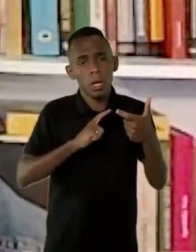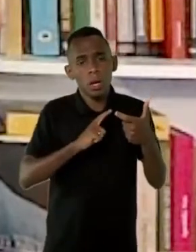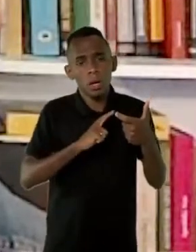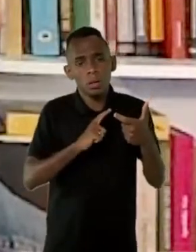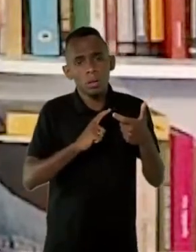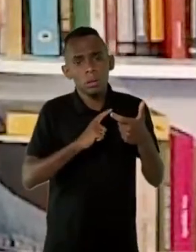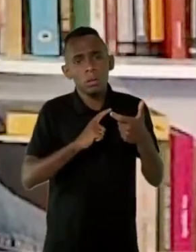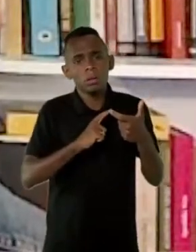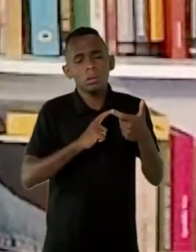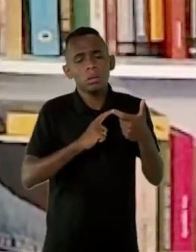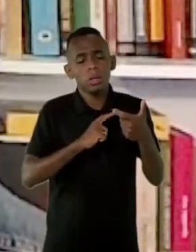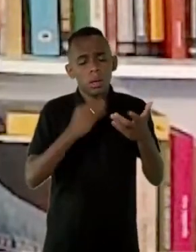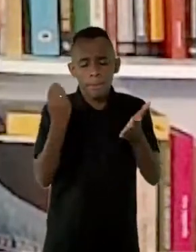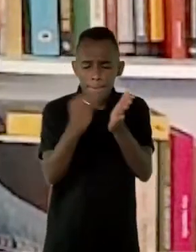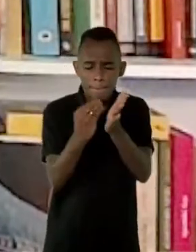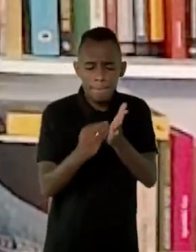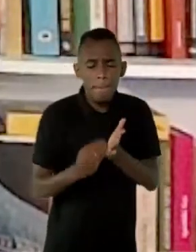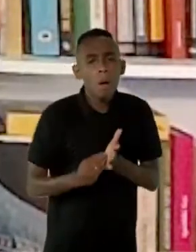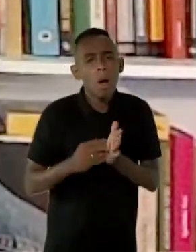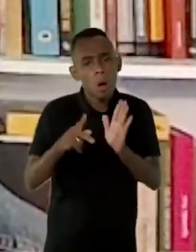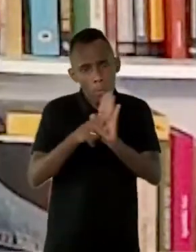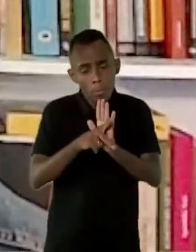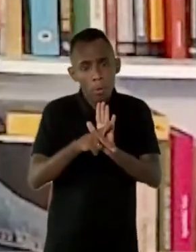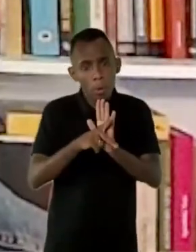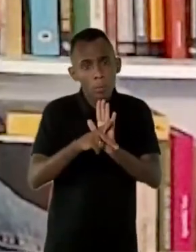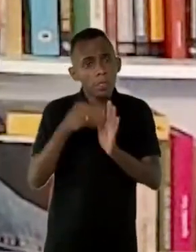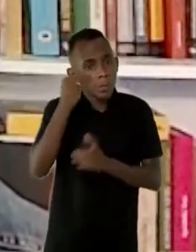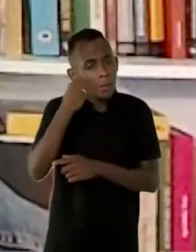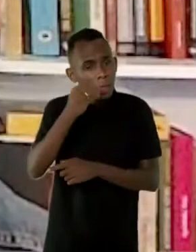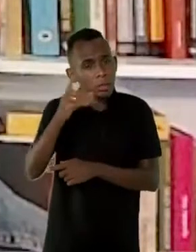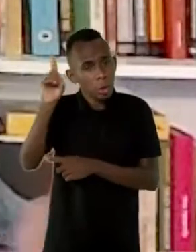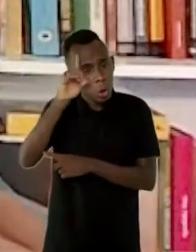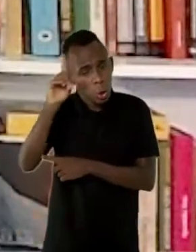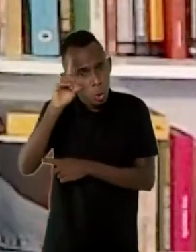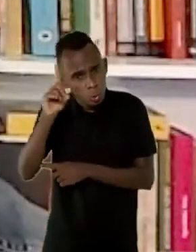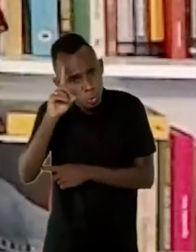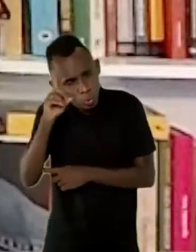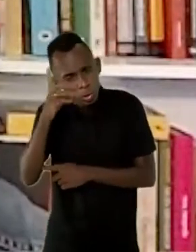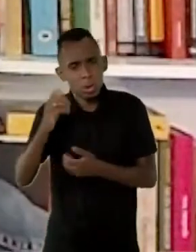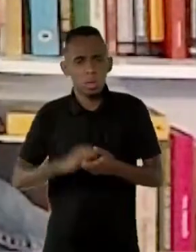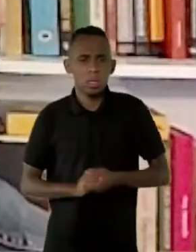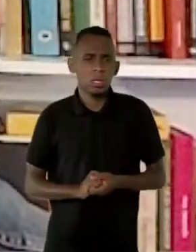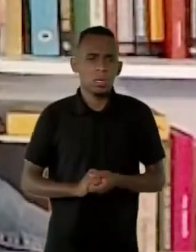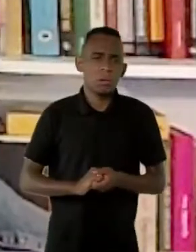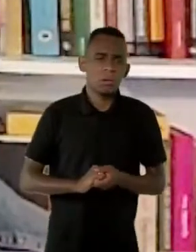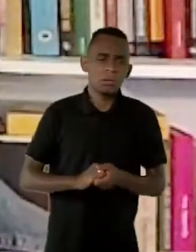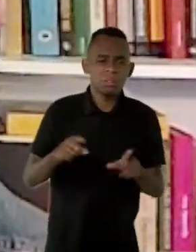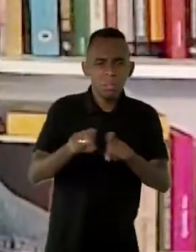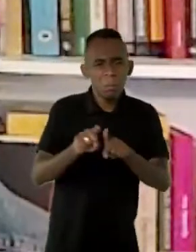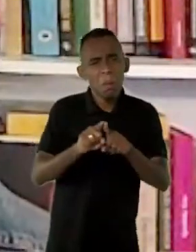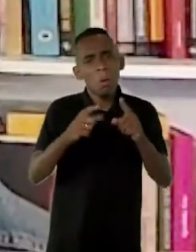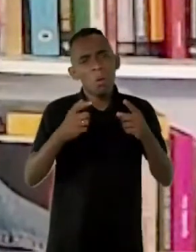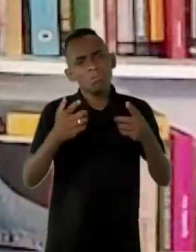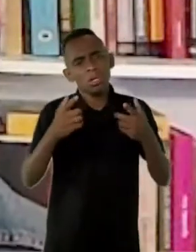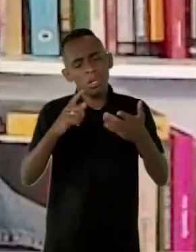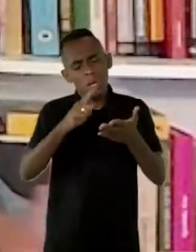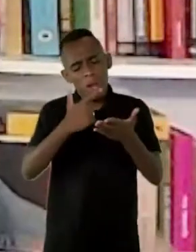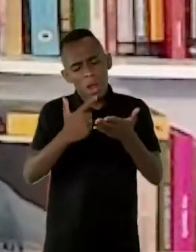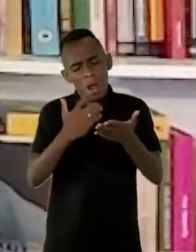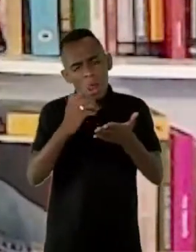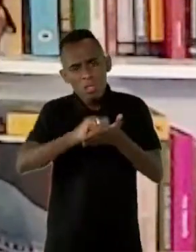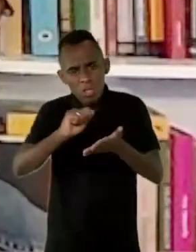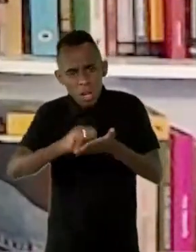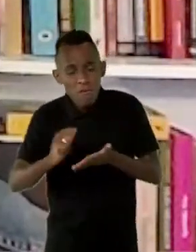dos chamados diários, né, que ela continuou escrevendo, contos, letras de música,